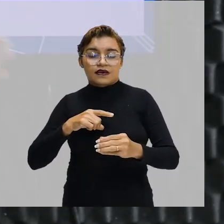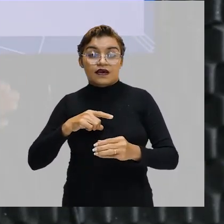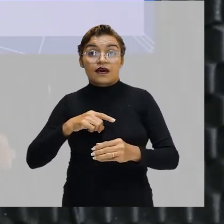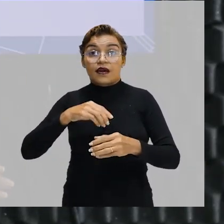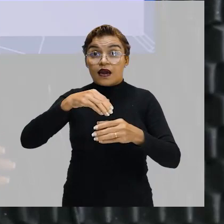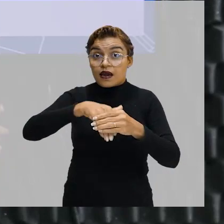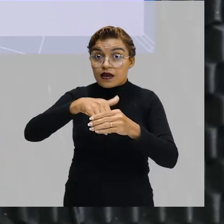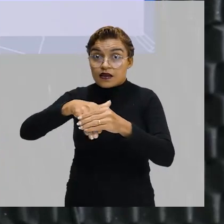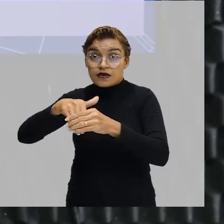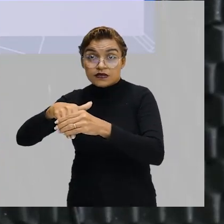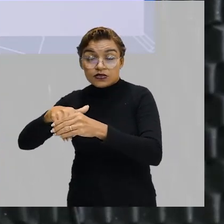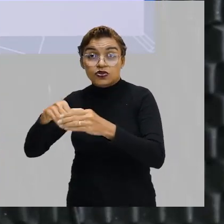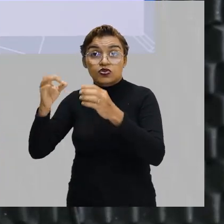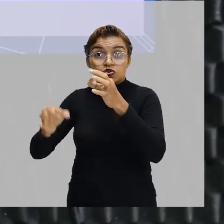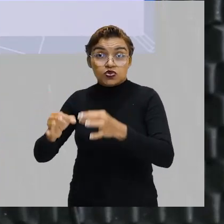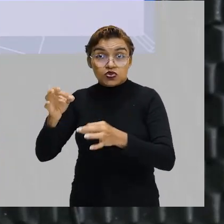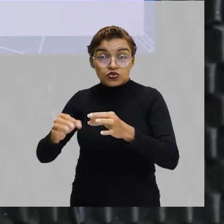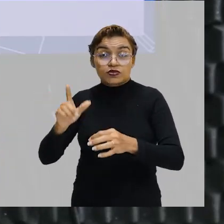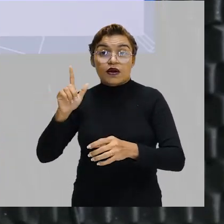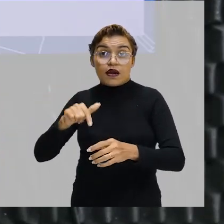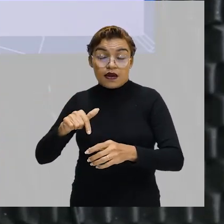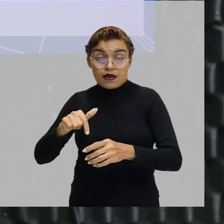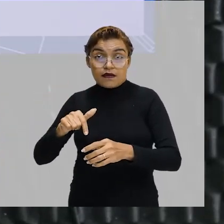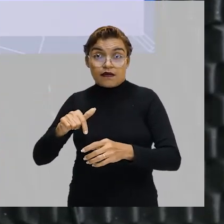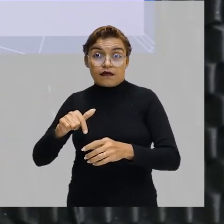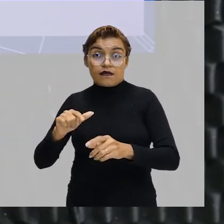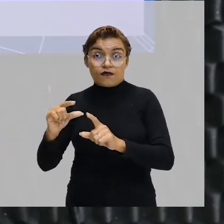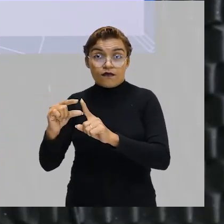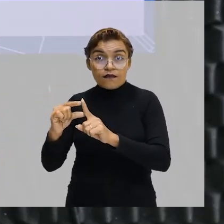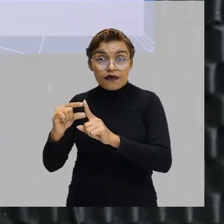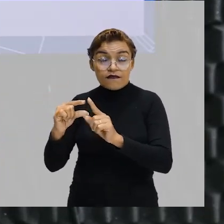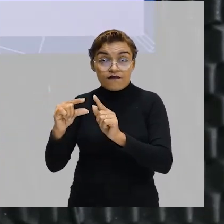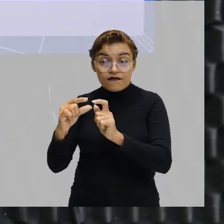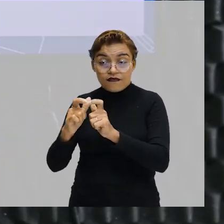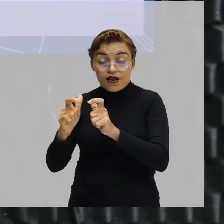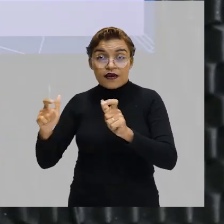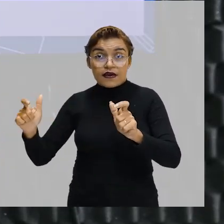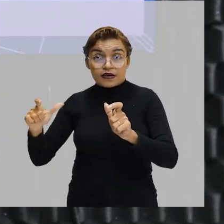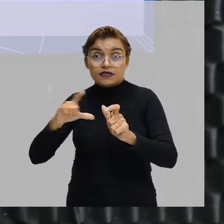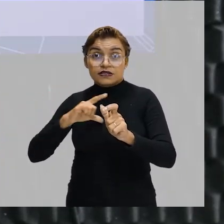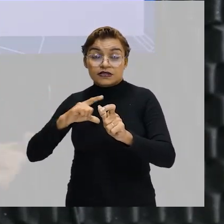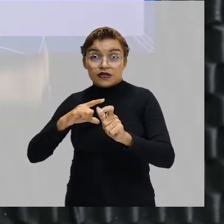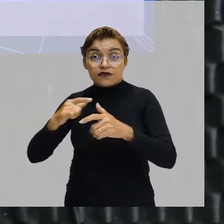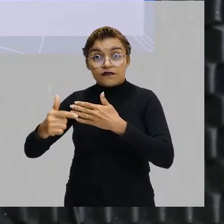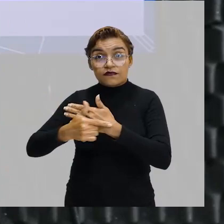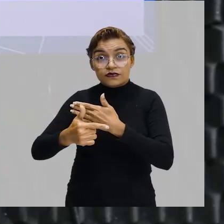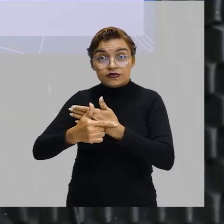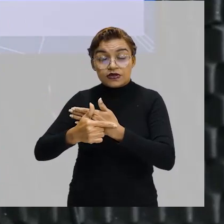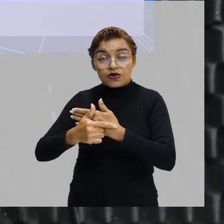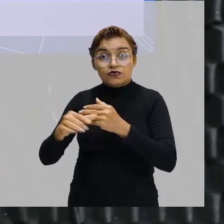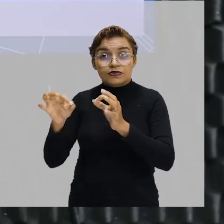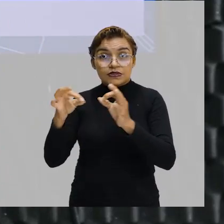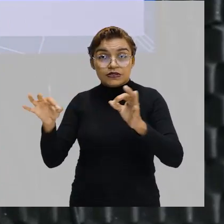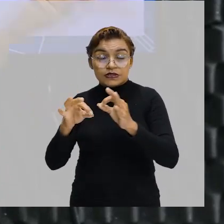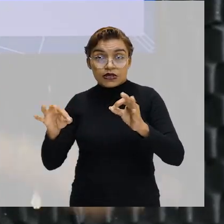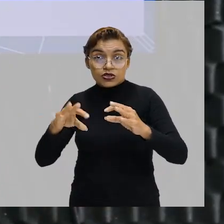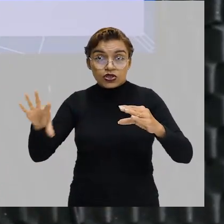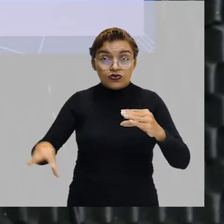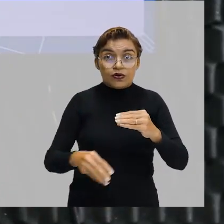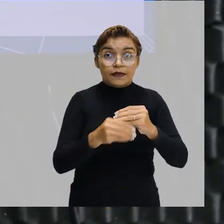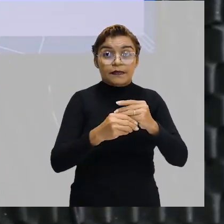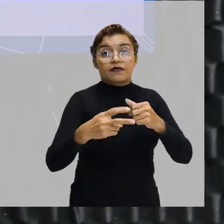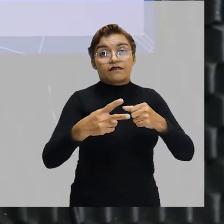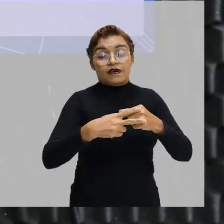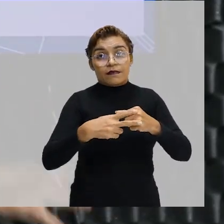eleição justa é uma oração que terá a função sintática do complemento verbal. Por isso que ela